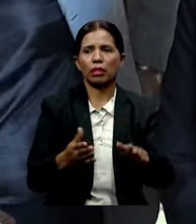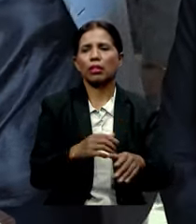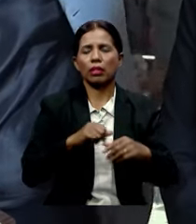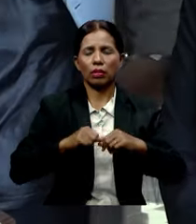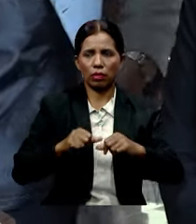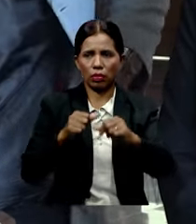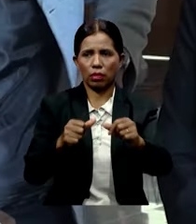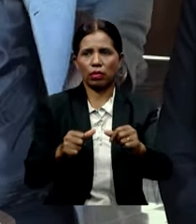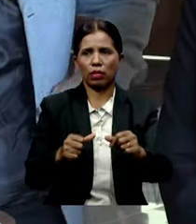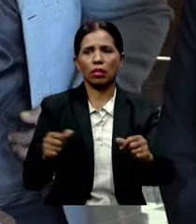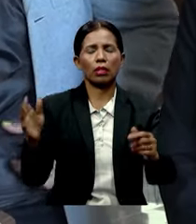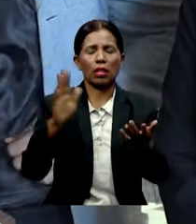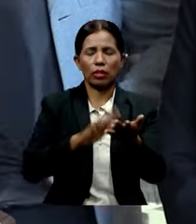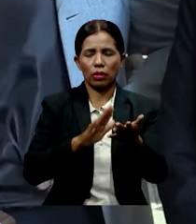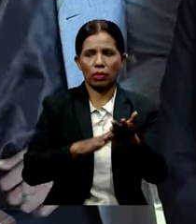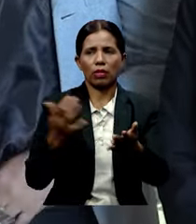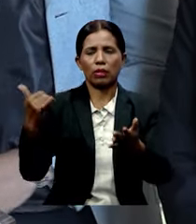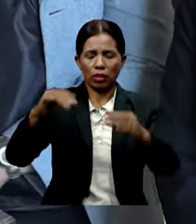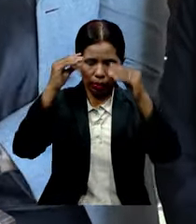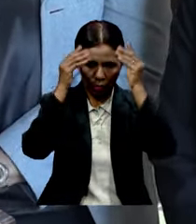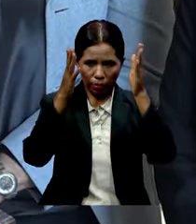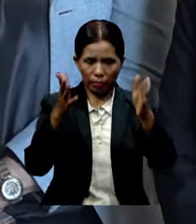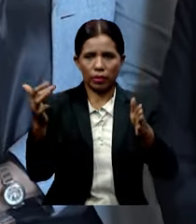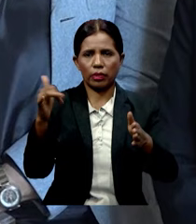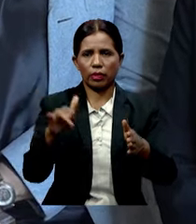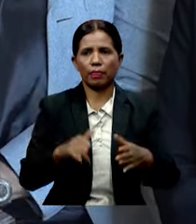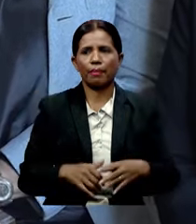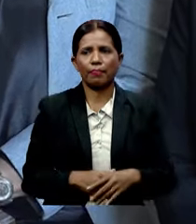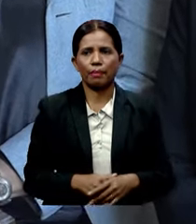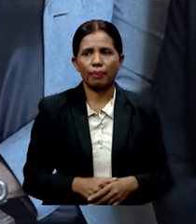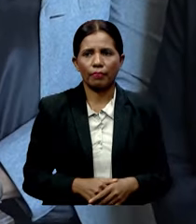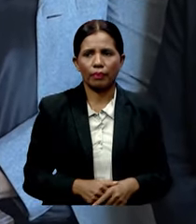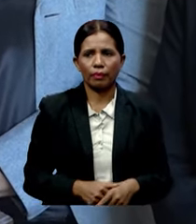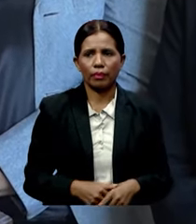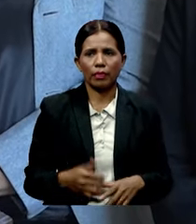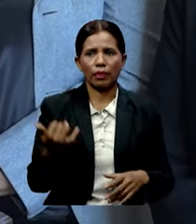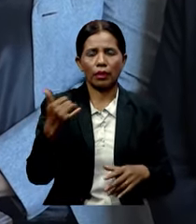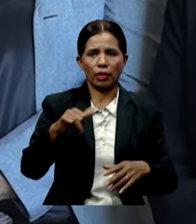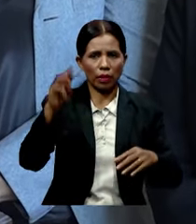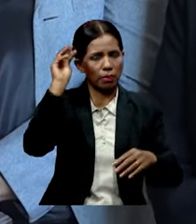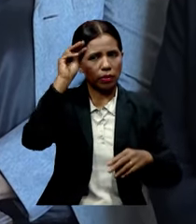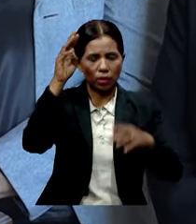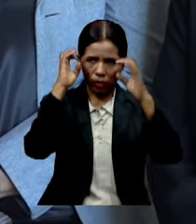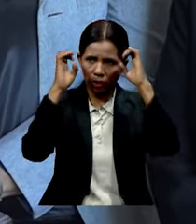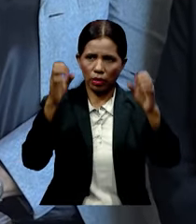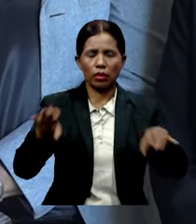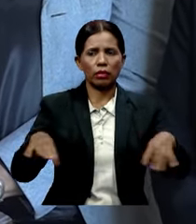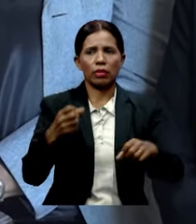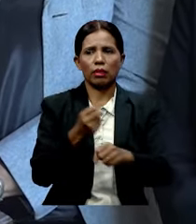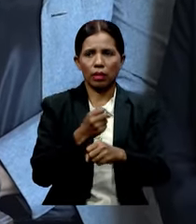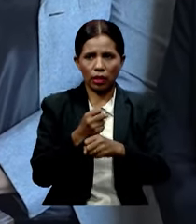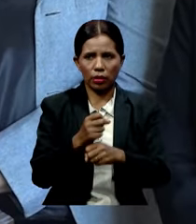continua ativo e a escola Sira Hanesan professor. Kamanorin Sira. Sira né, Ministério da Educação, o esforço que com